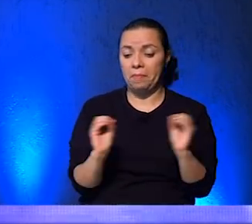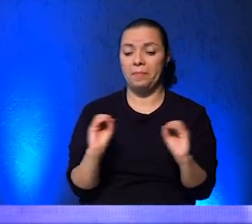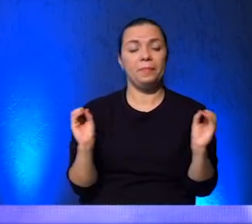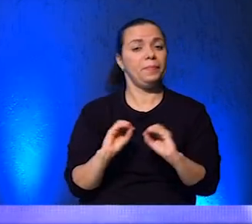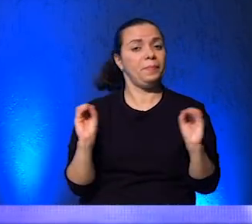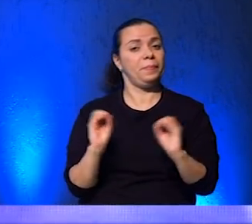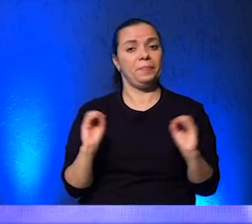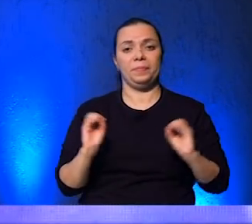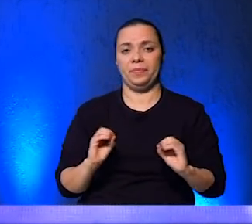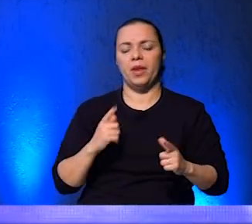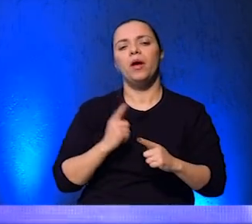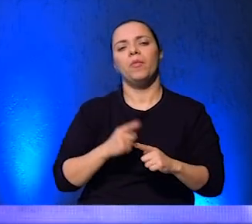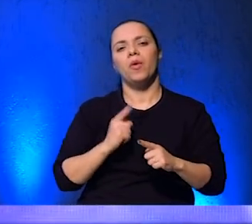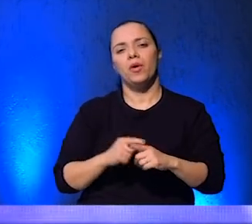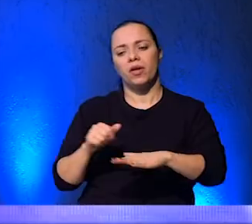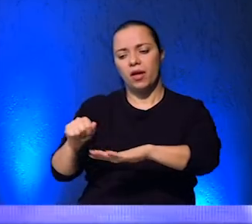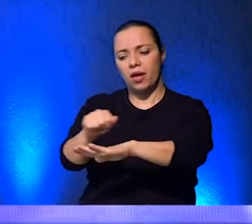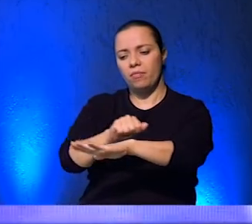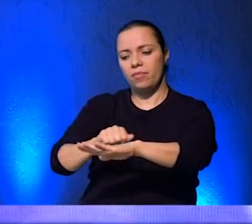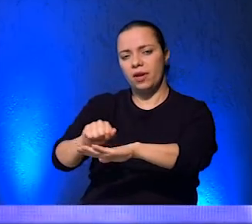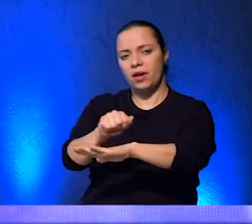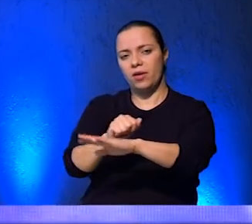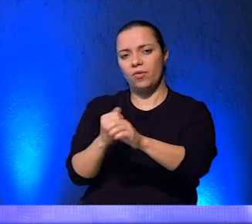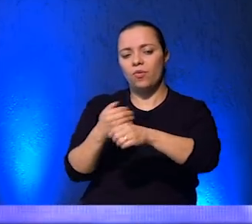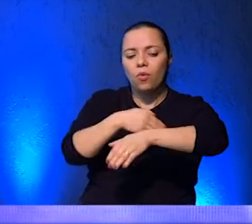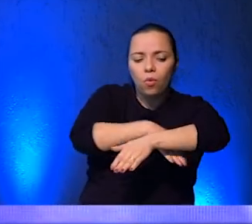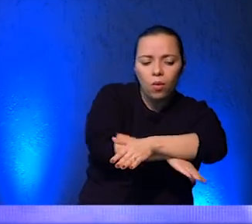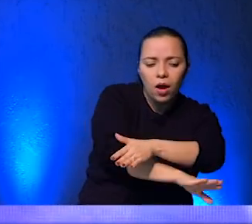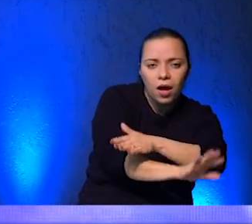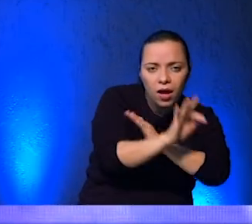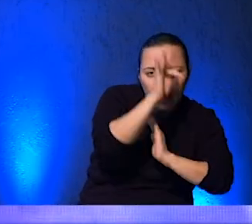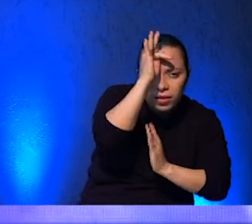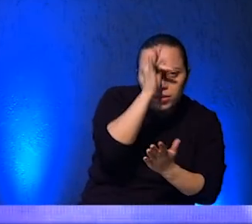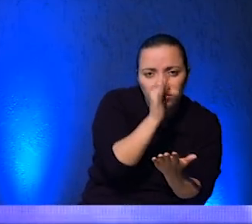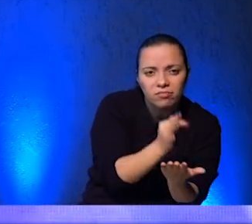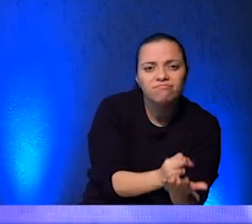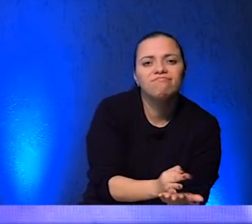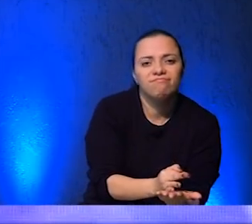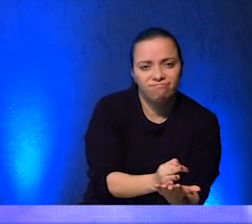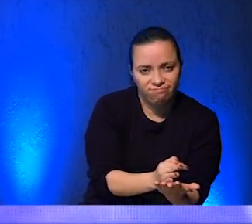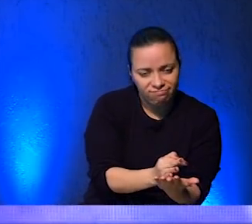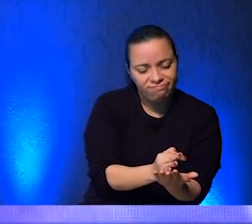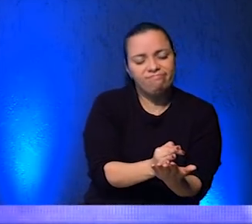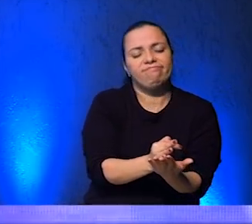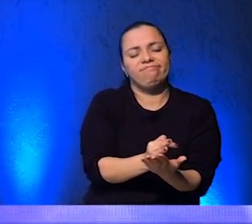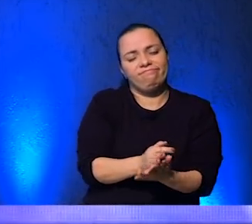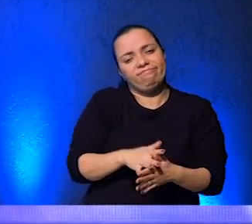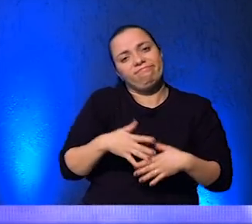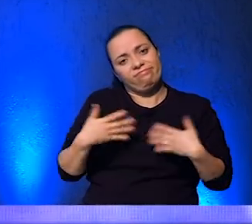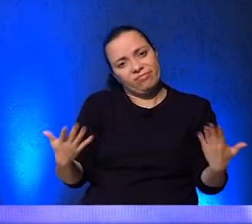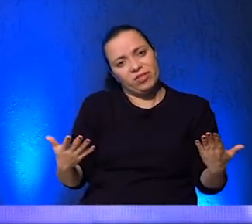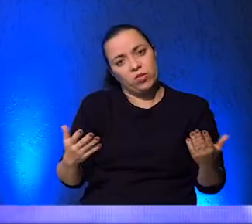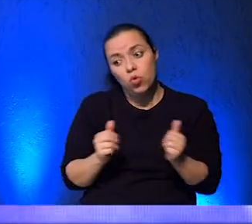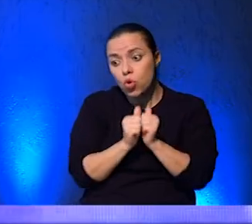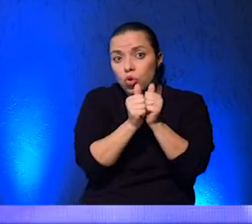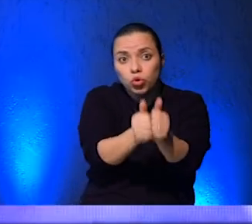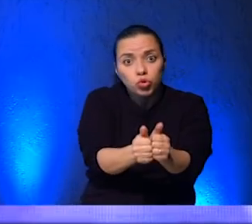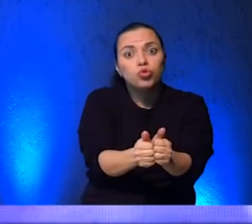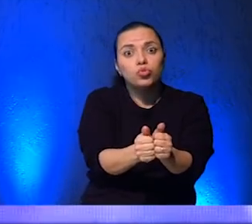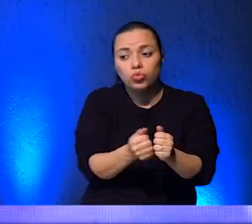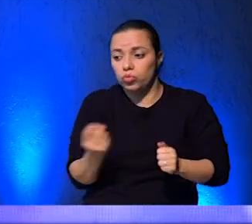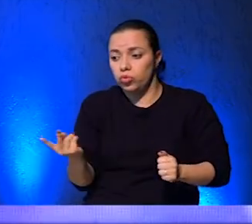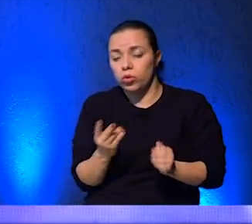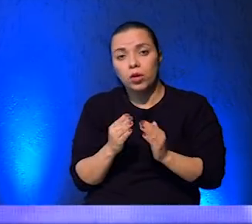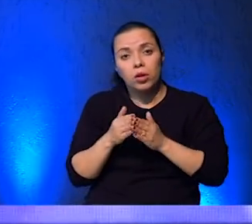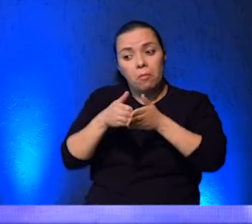curtir vou a sua fé o do meio de toda a corrupção de sodoma e gomorra no meio de toda a